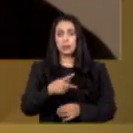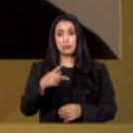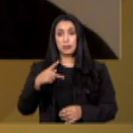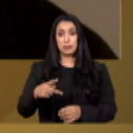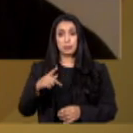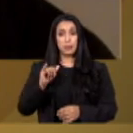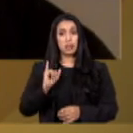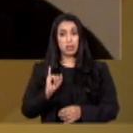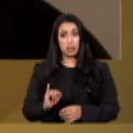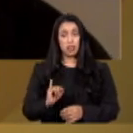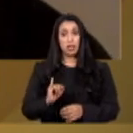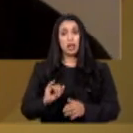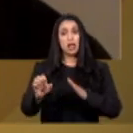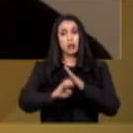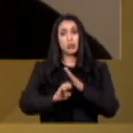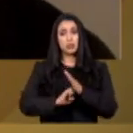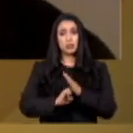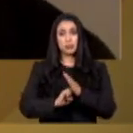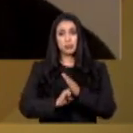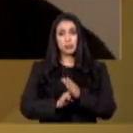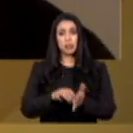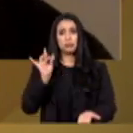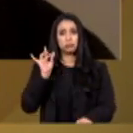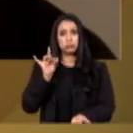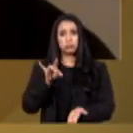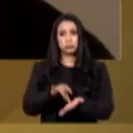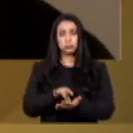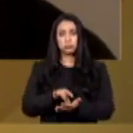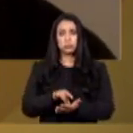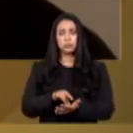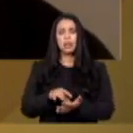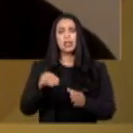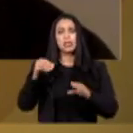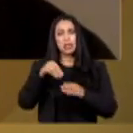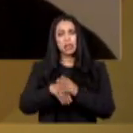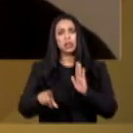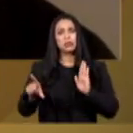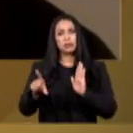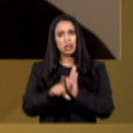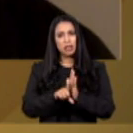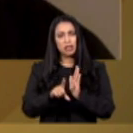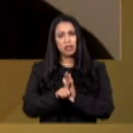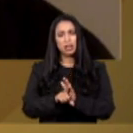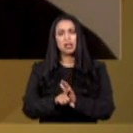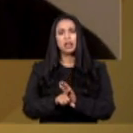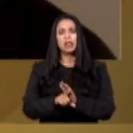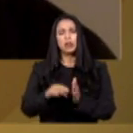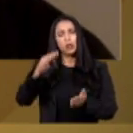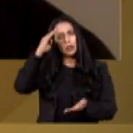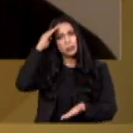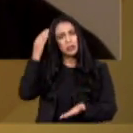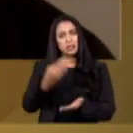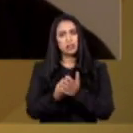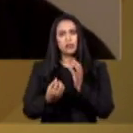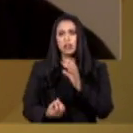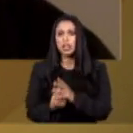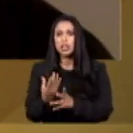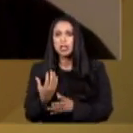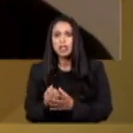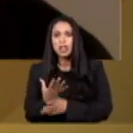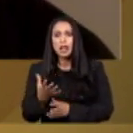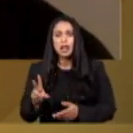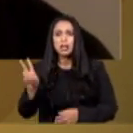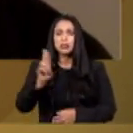é uma empresa real e ainda para se desistimos um pessoal patrimônios que eu fiz o técnico não foi criada nem